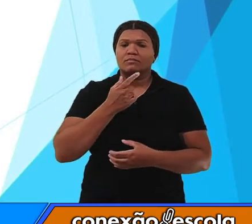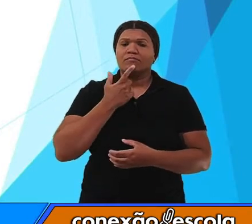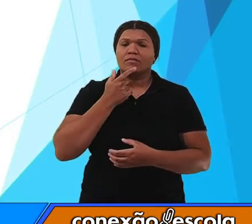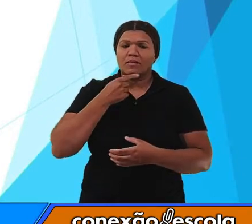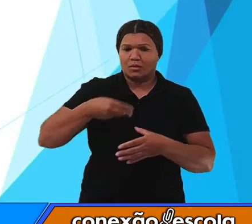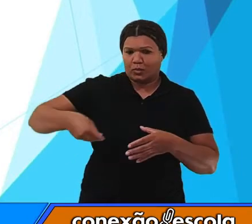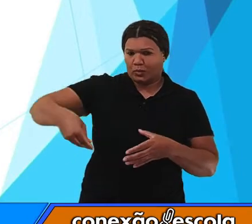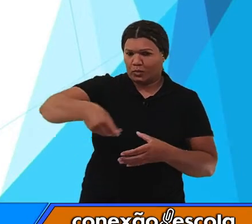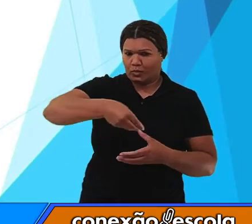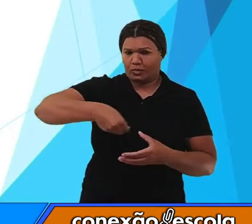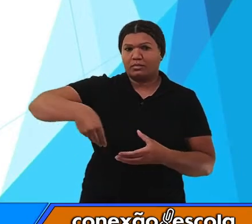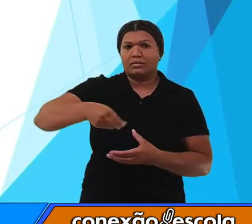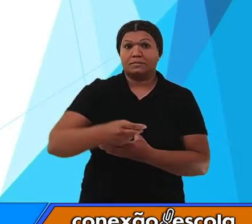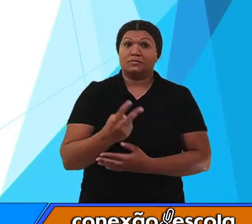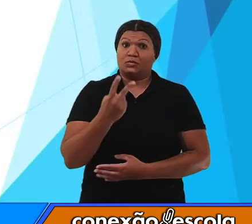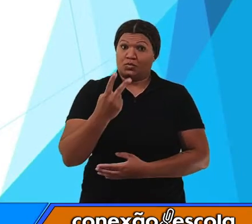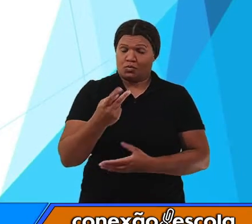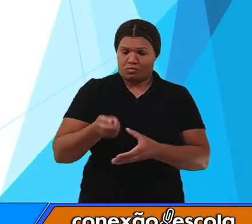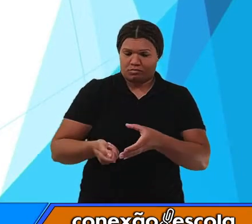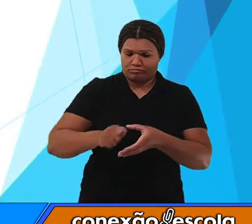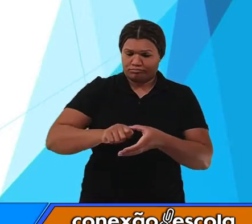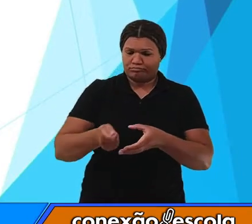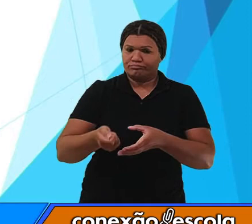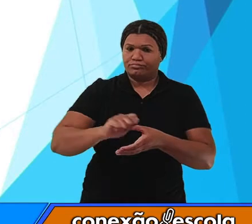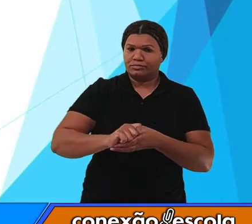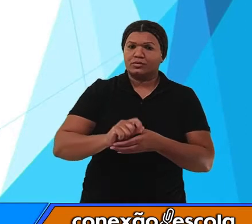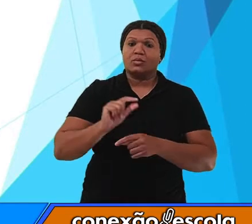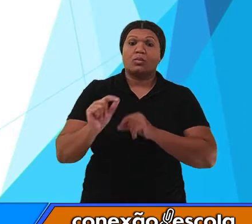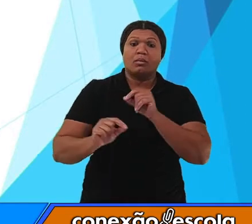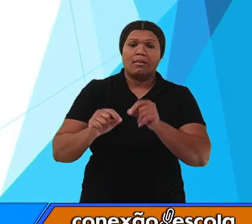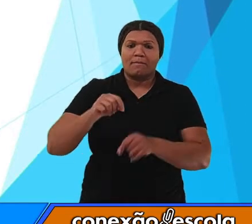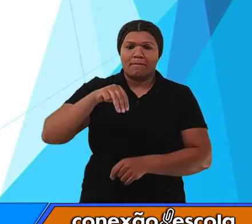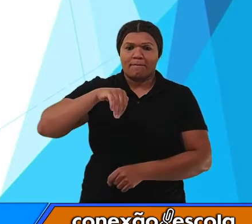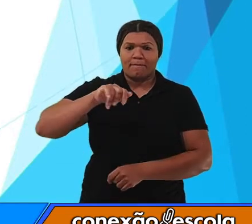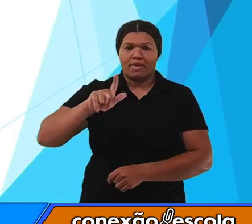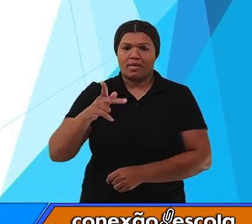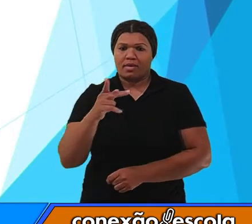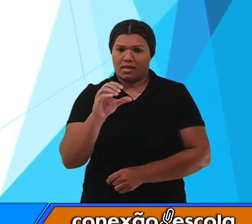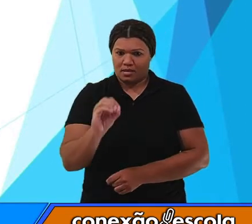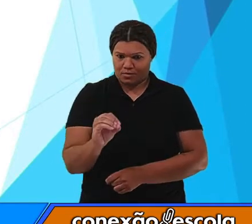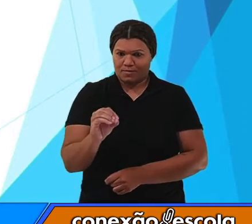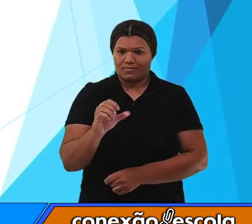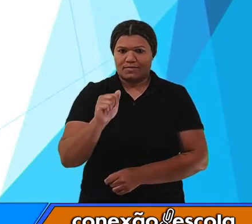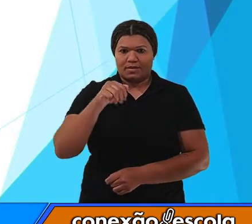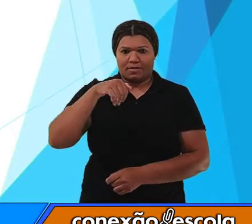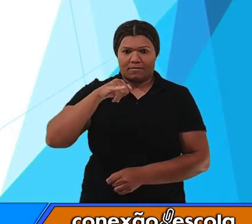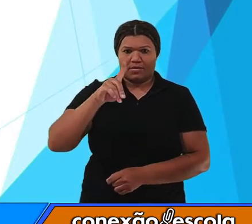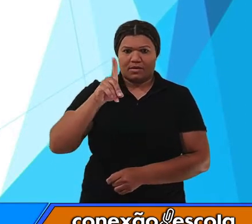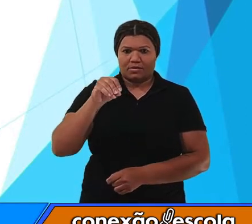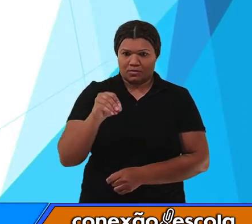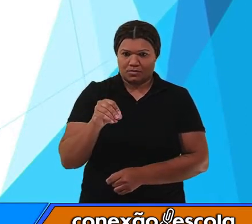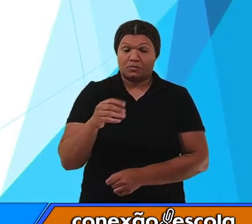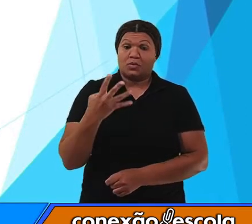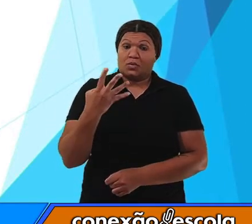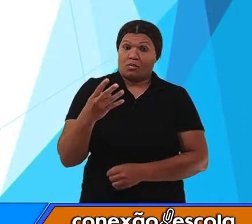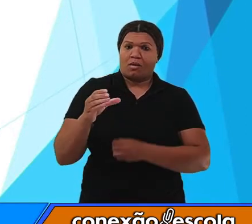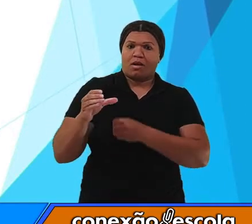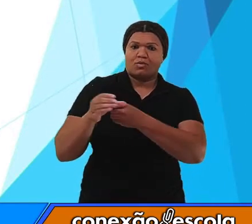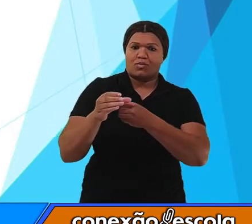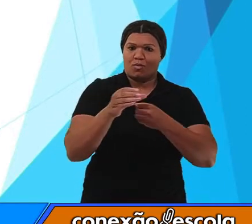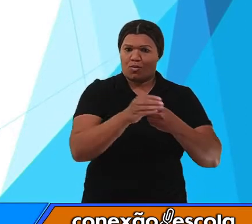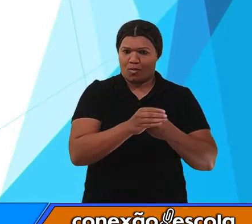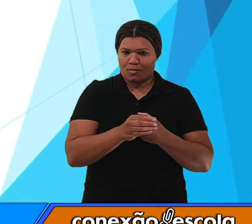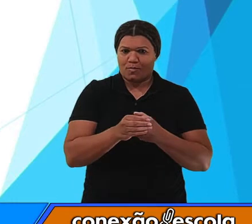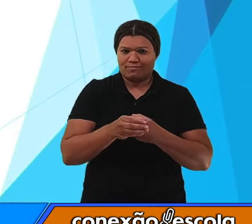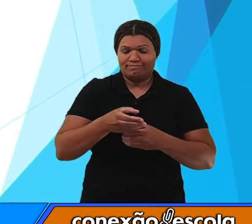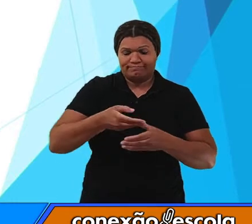2 colheres de sobremesa de amido de milho, 4 copos de